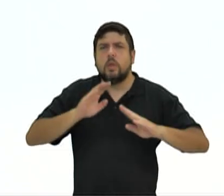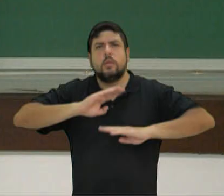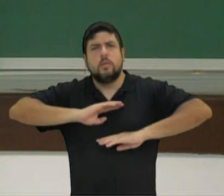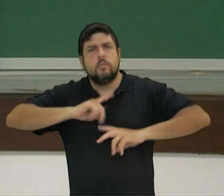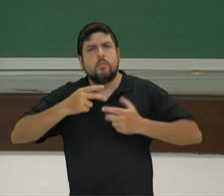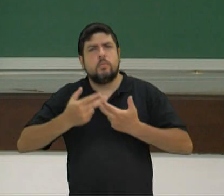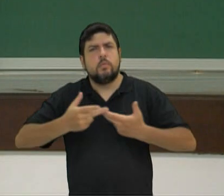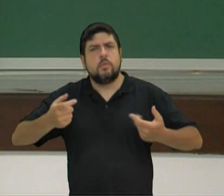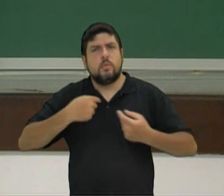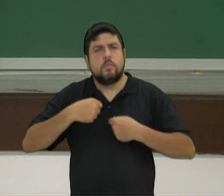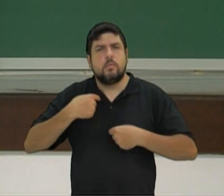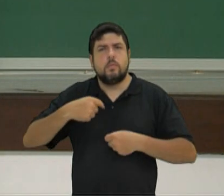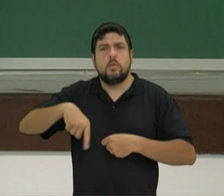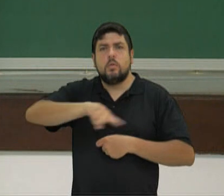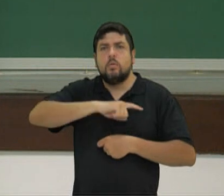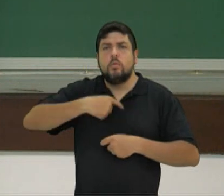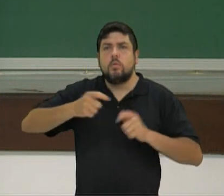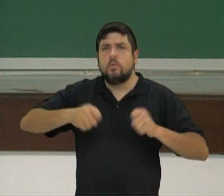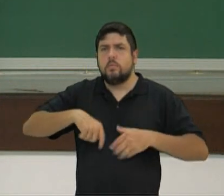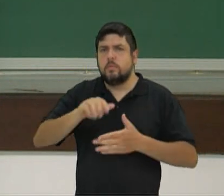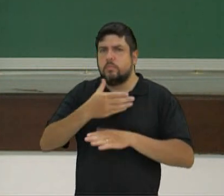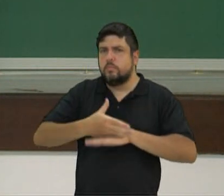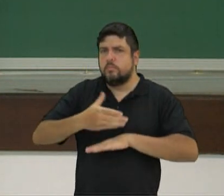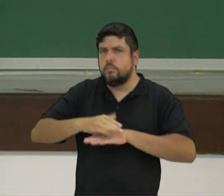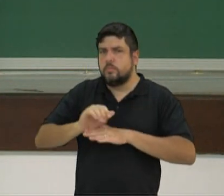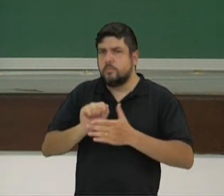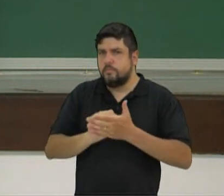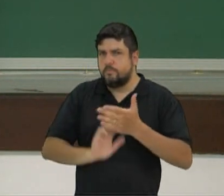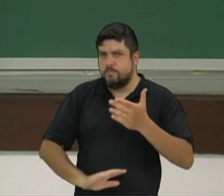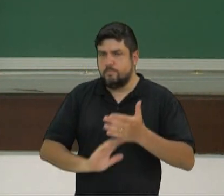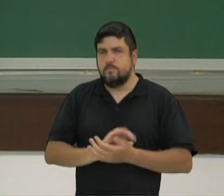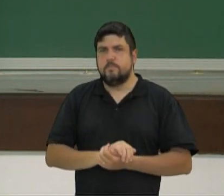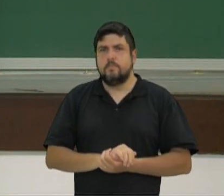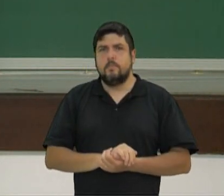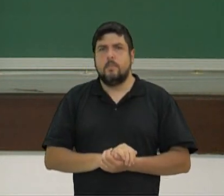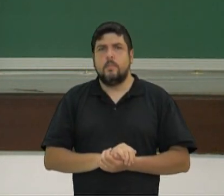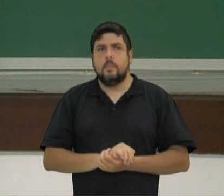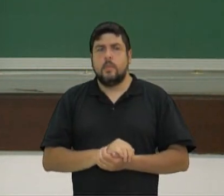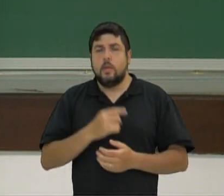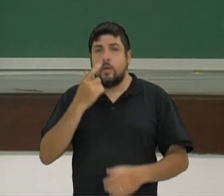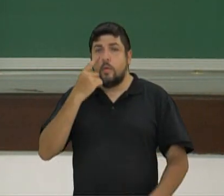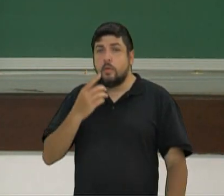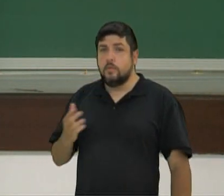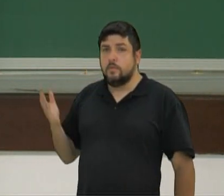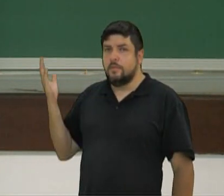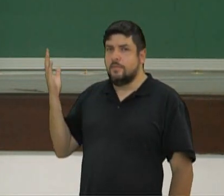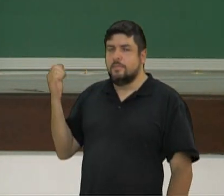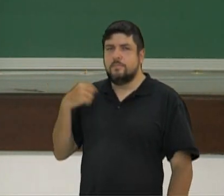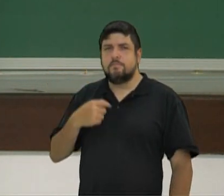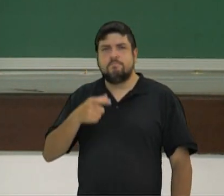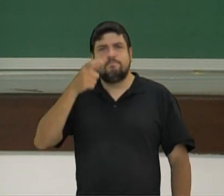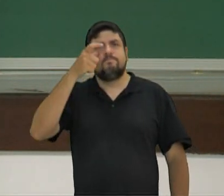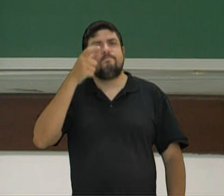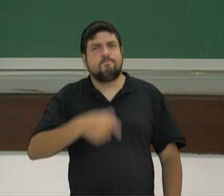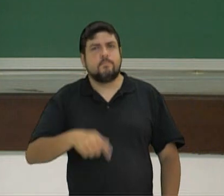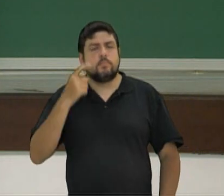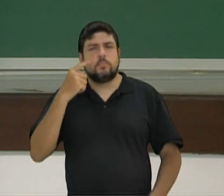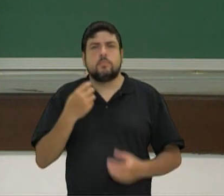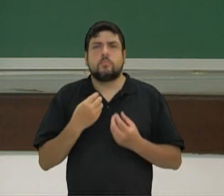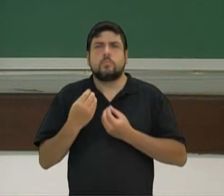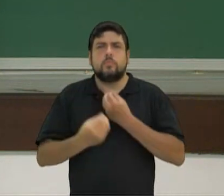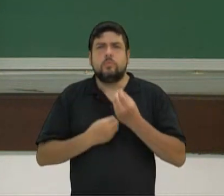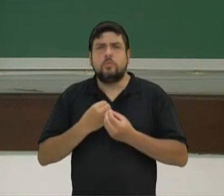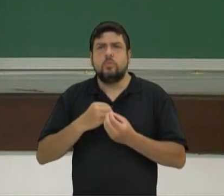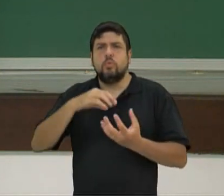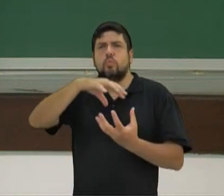que nós podemos ainda exercitar. Olha aqui, cartaz super interessante sobre a distribuição de